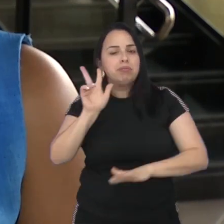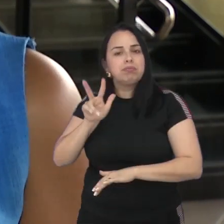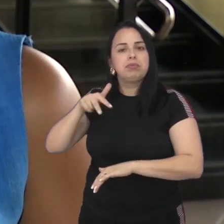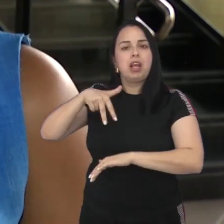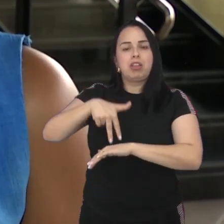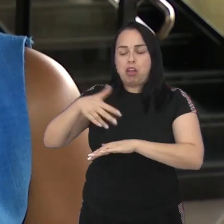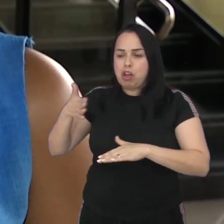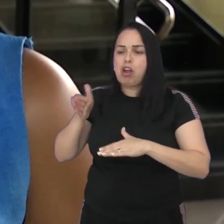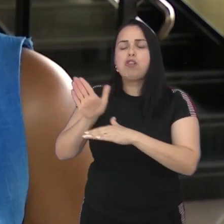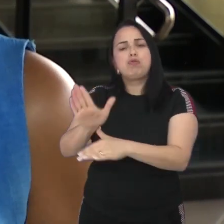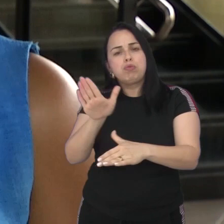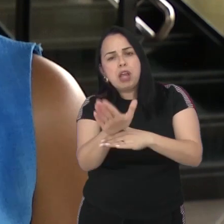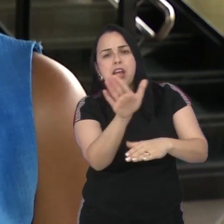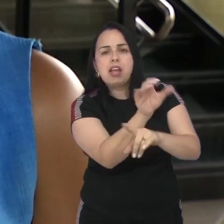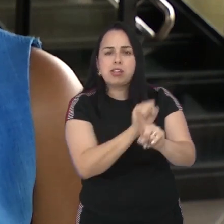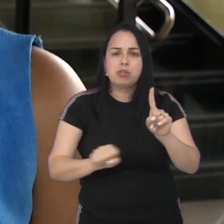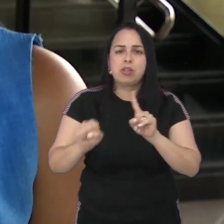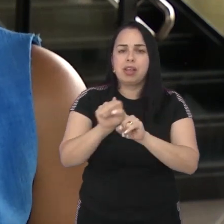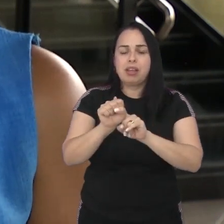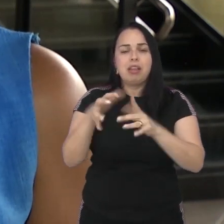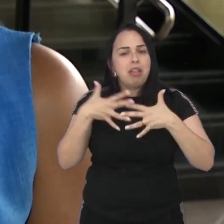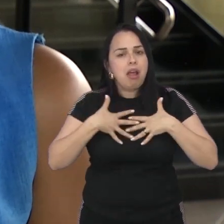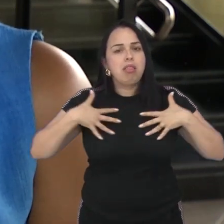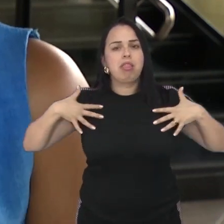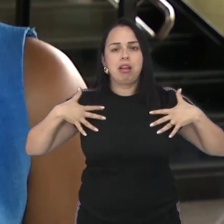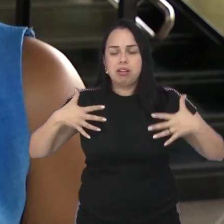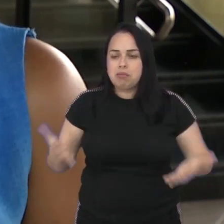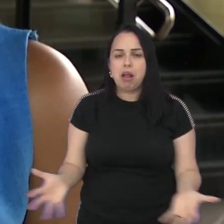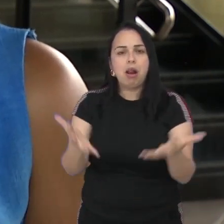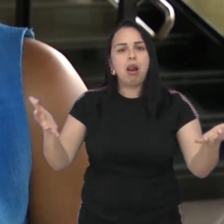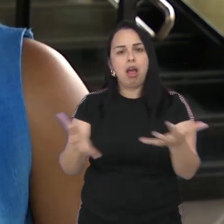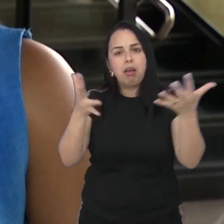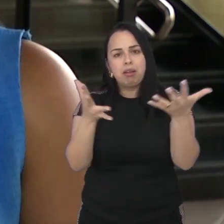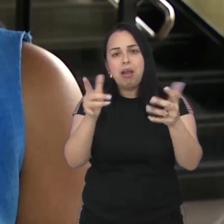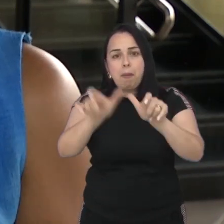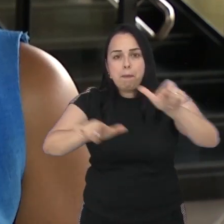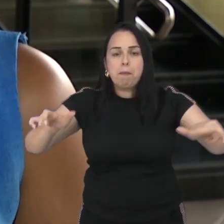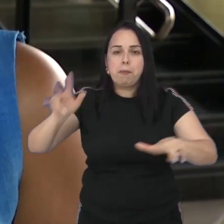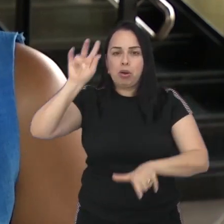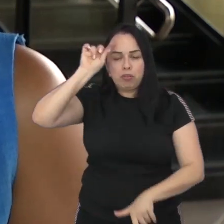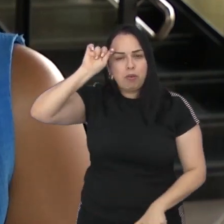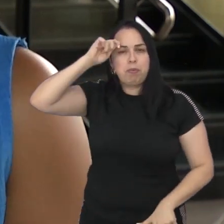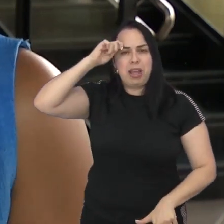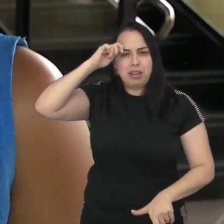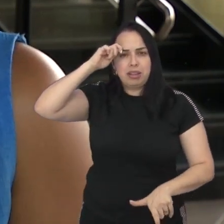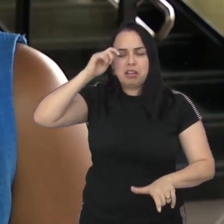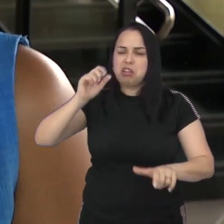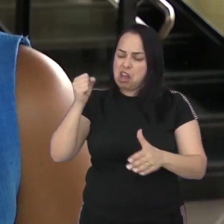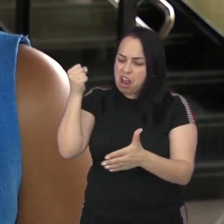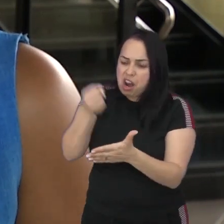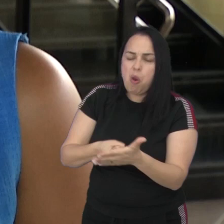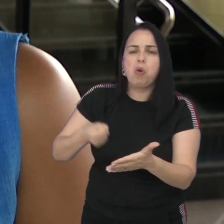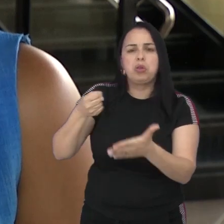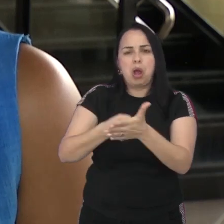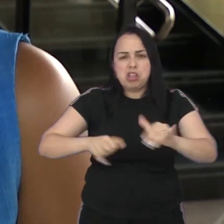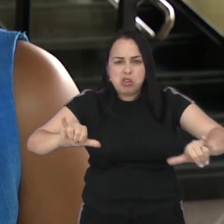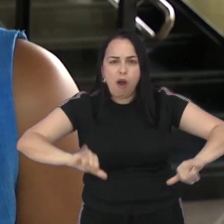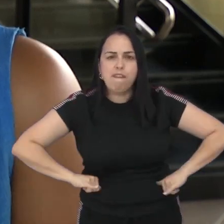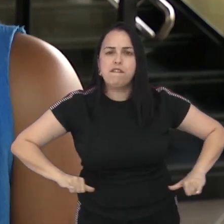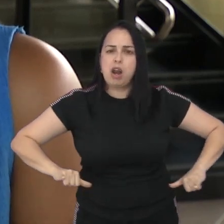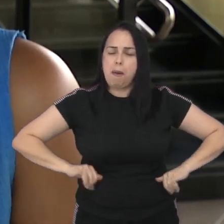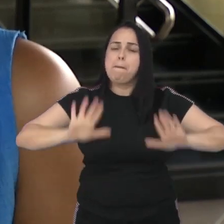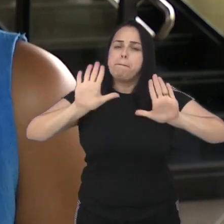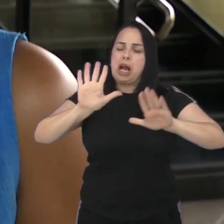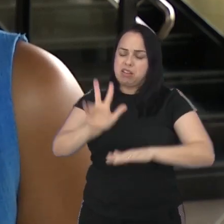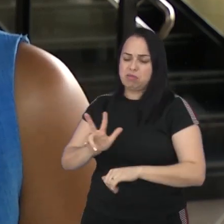para mostrar a nossa contribuição para a sociedade e para comemorar a população negra, que é uma população de luta, de resistência,